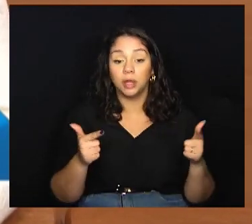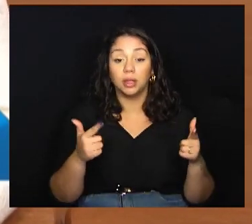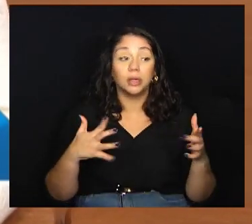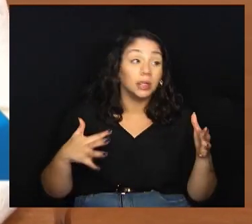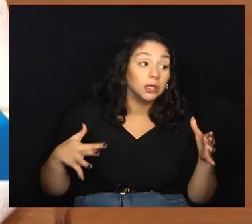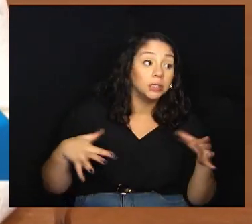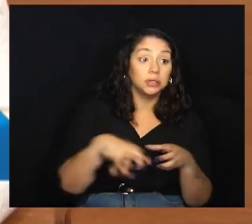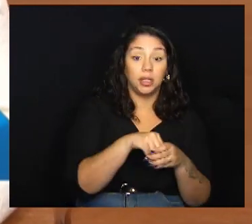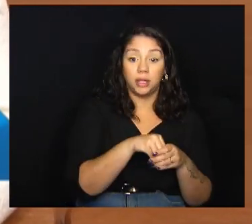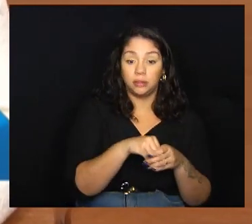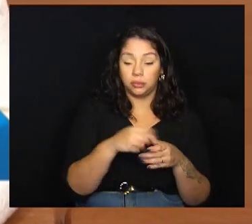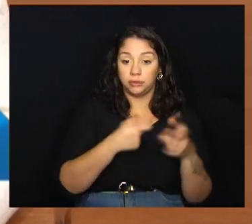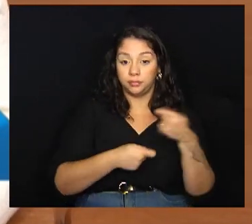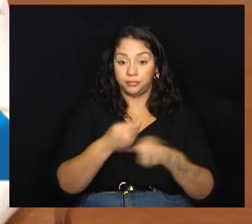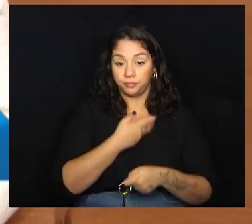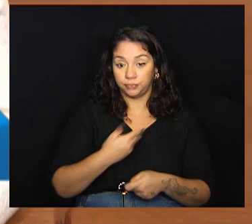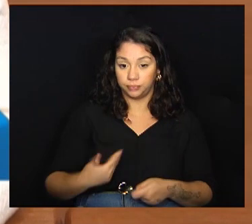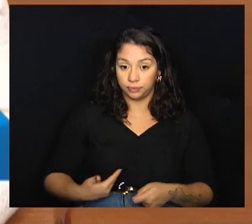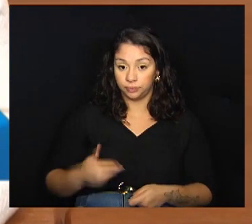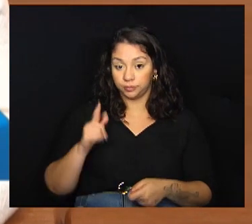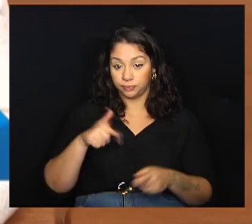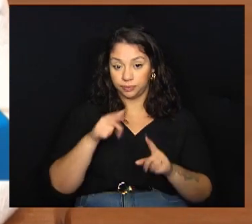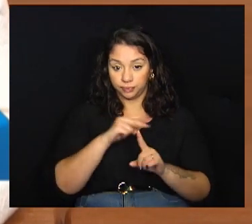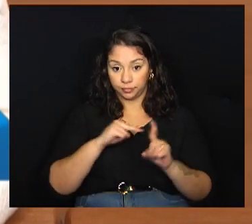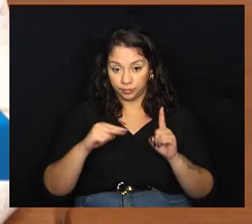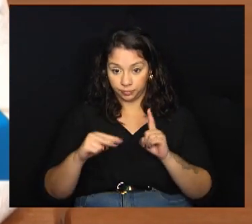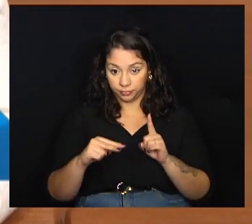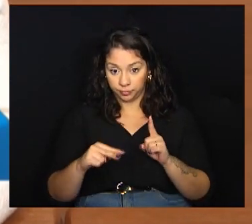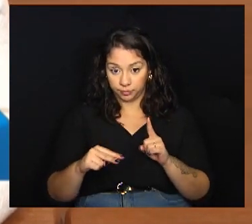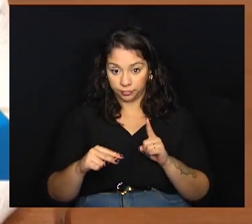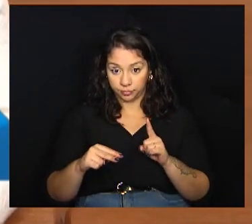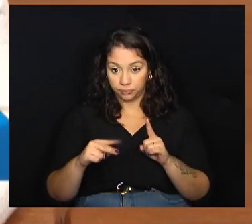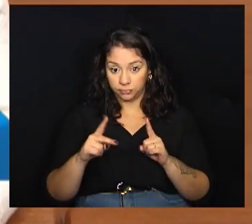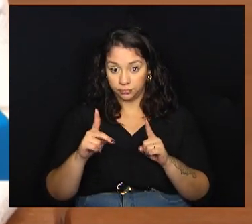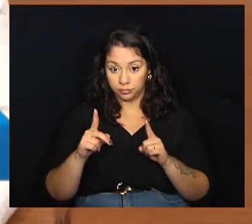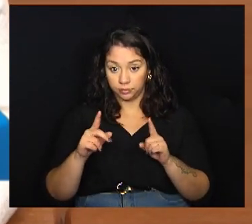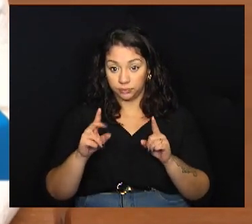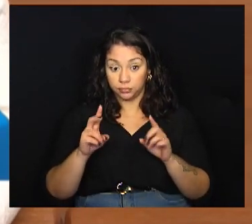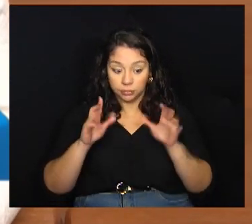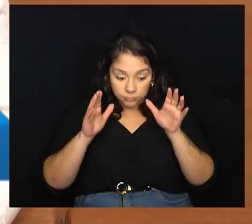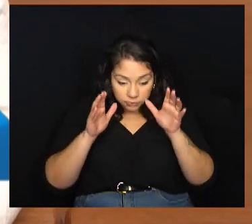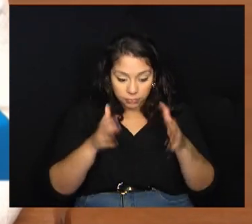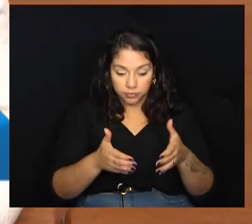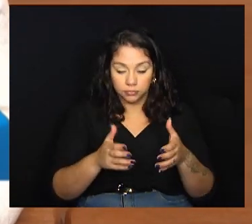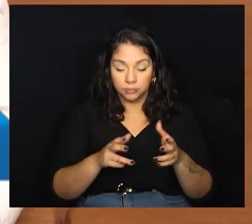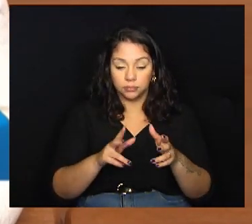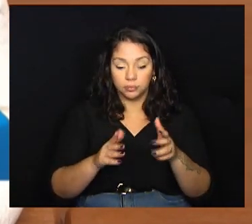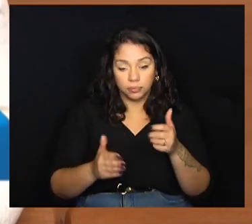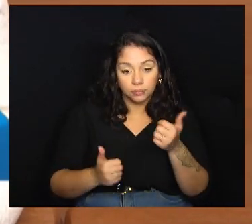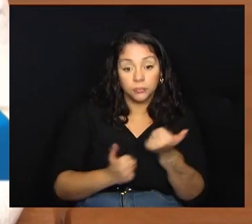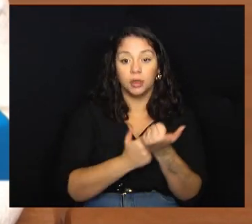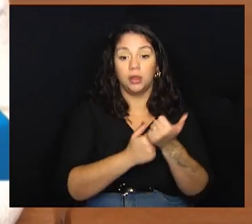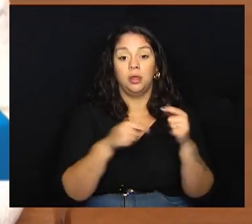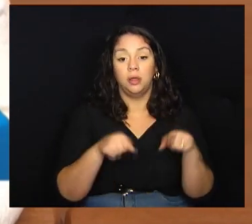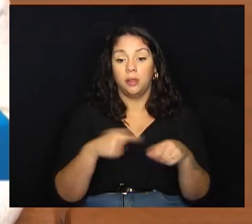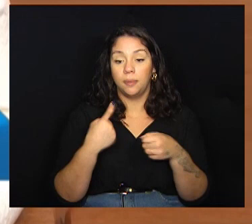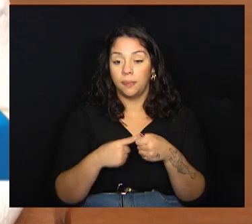dentro da administração pública, uma perspectiva mais robusta para poder contemplar essa